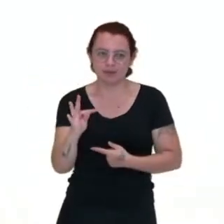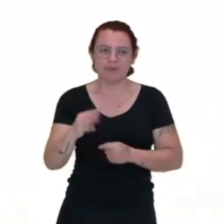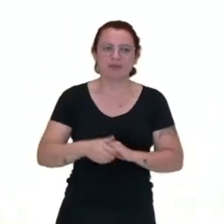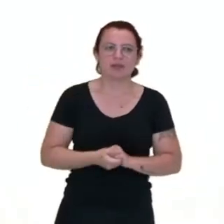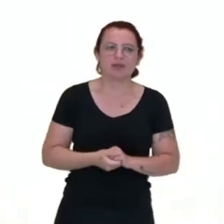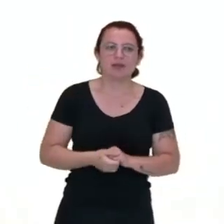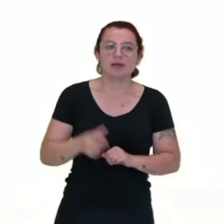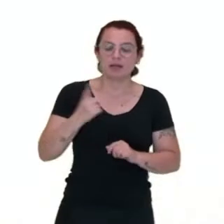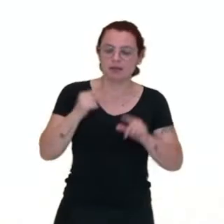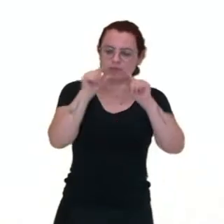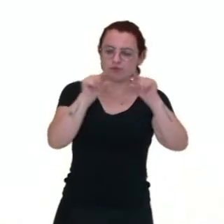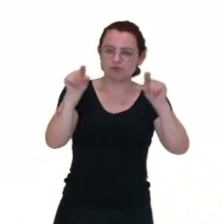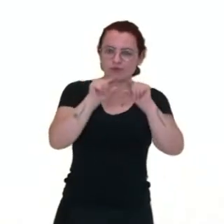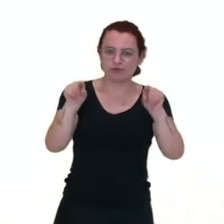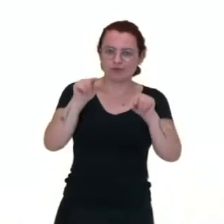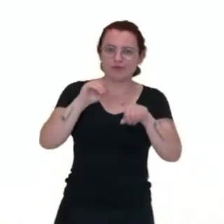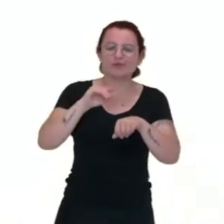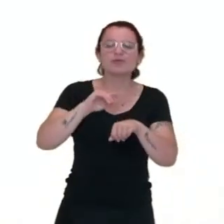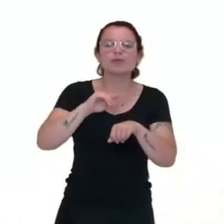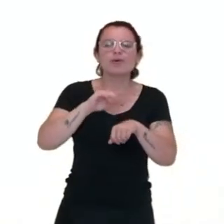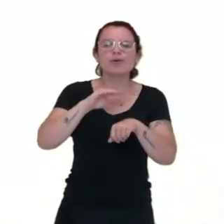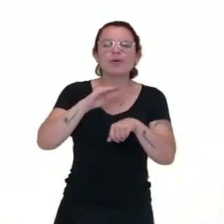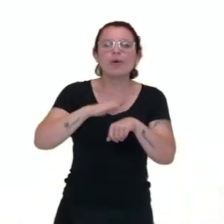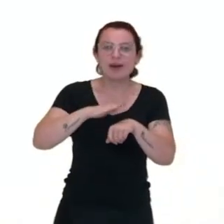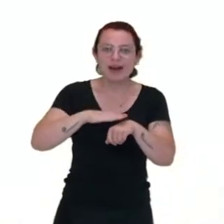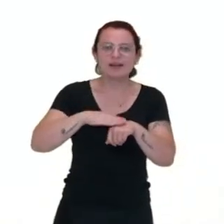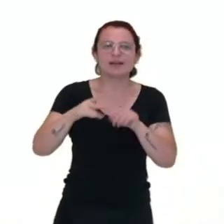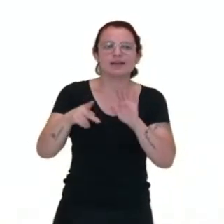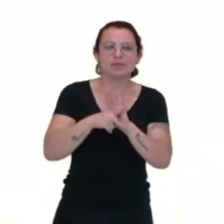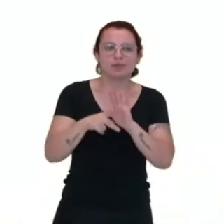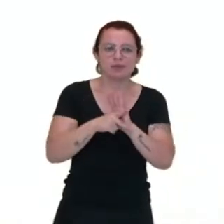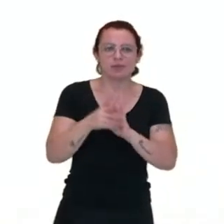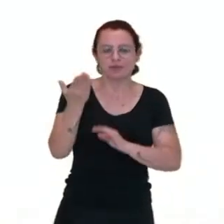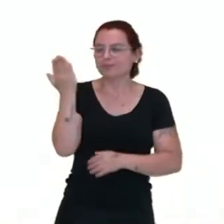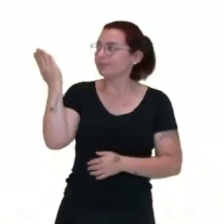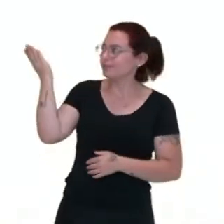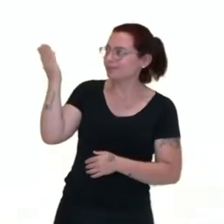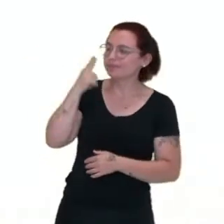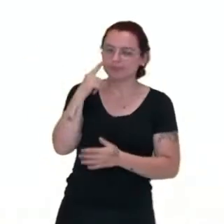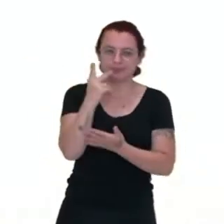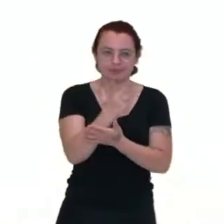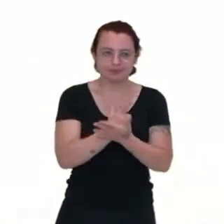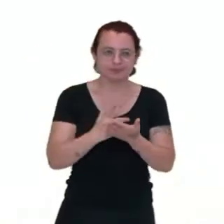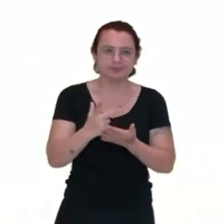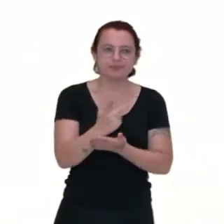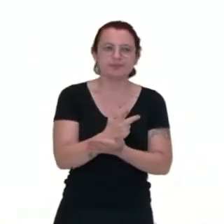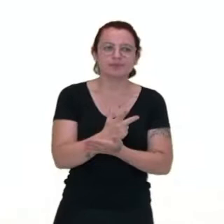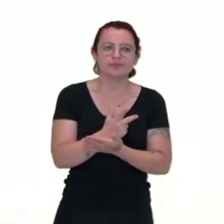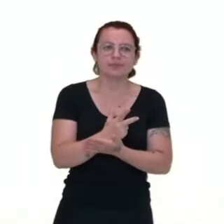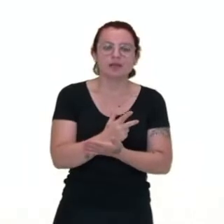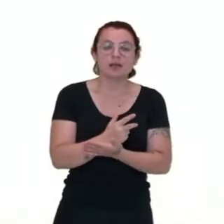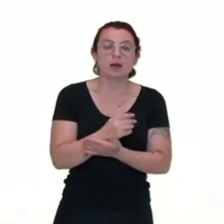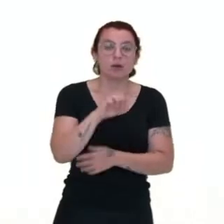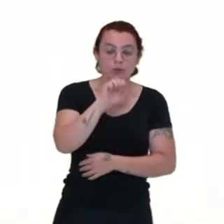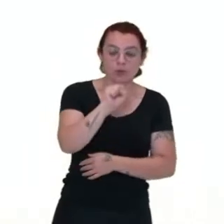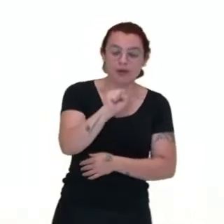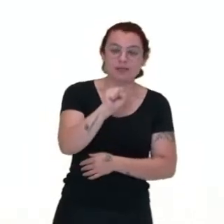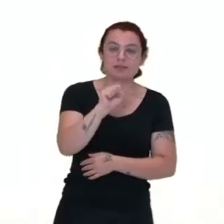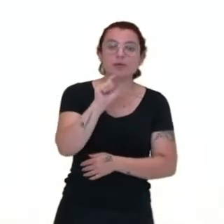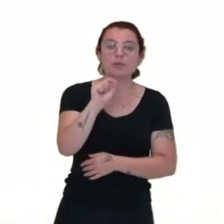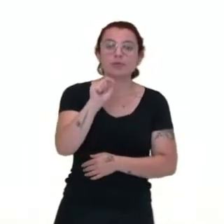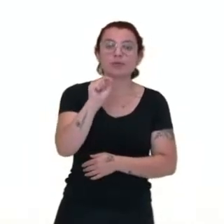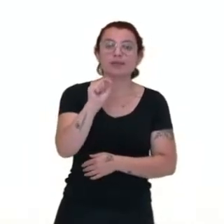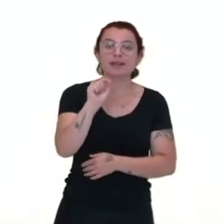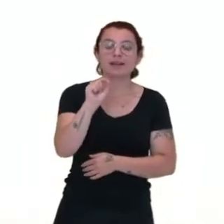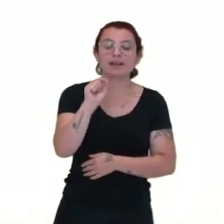da velocidade, que fica a v igual a vo mais gt. O s, como é um movimento vertical, eu vou substituir